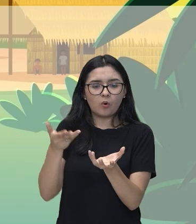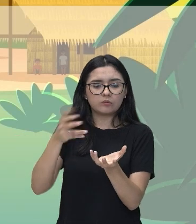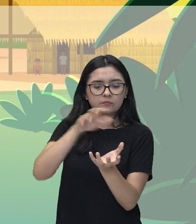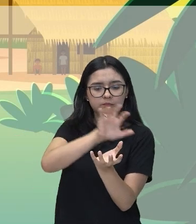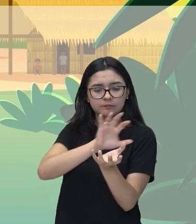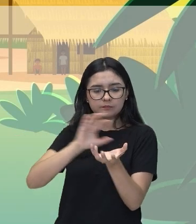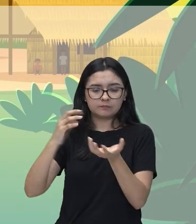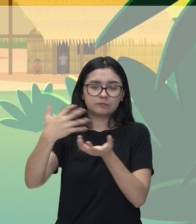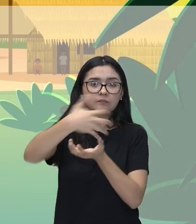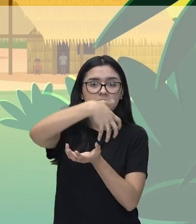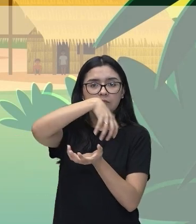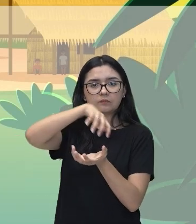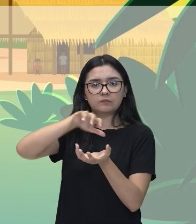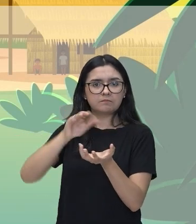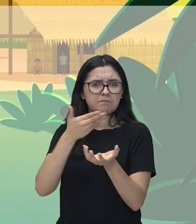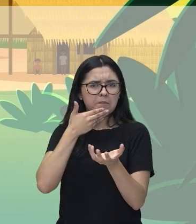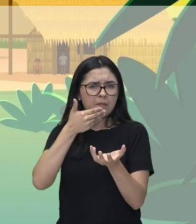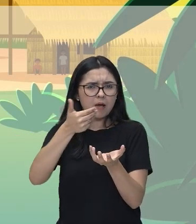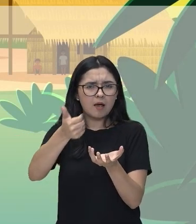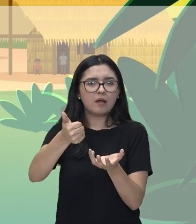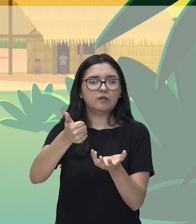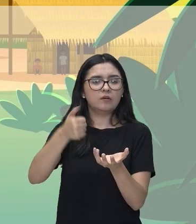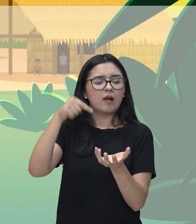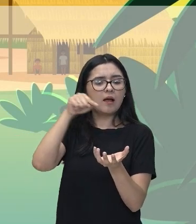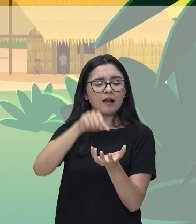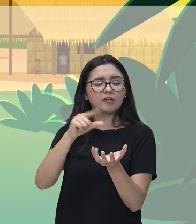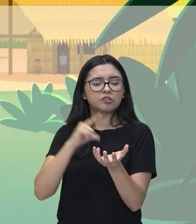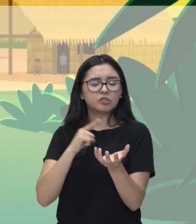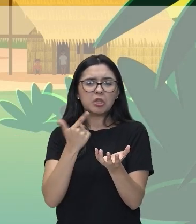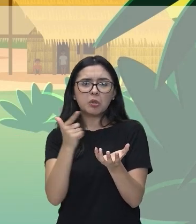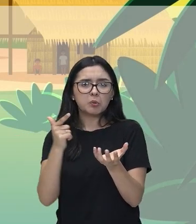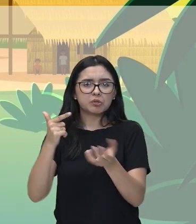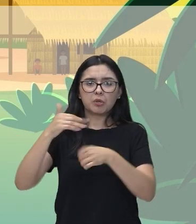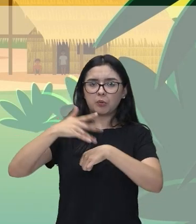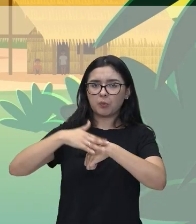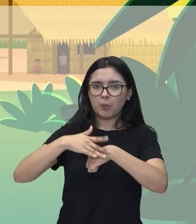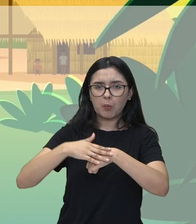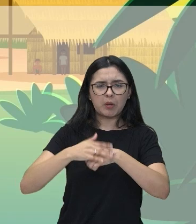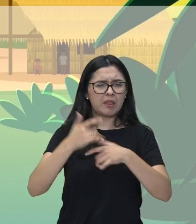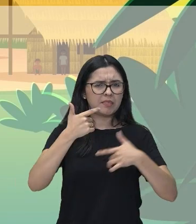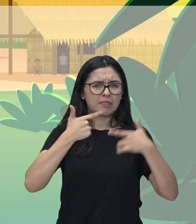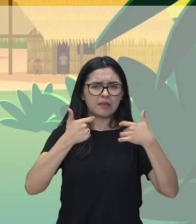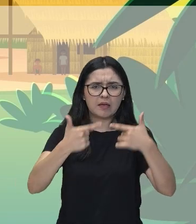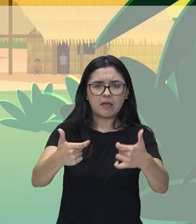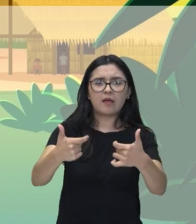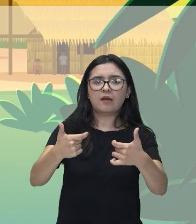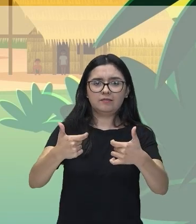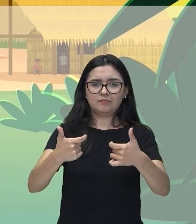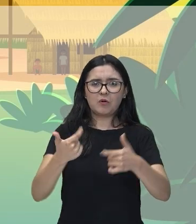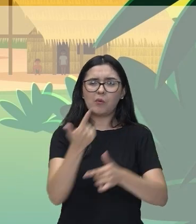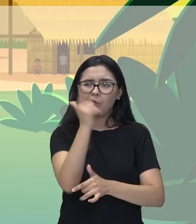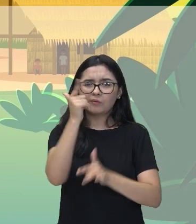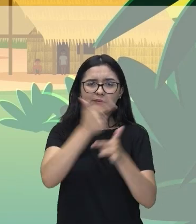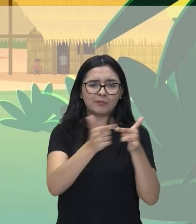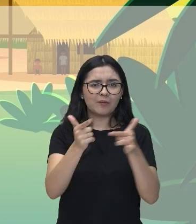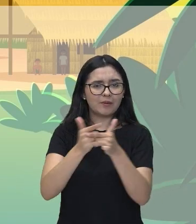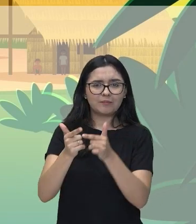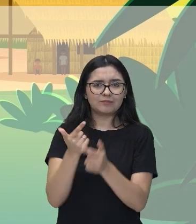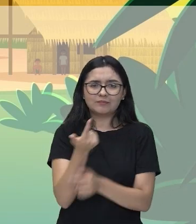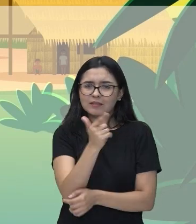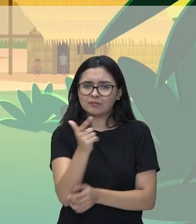por Nhamandu era melhor. Nele não havia doenças, guerras ou outros problemas como